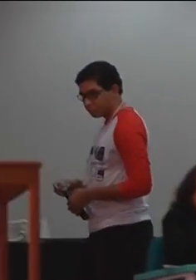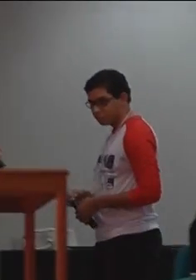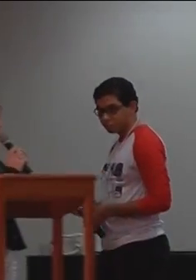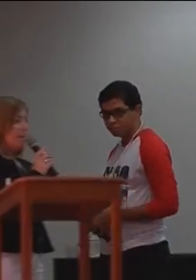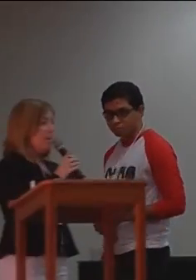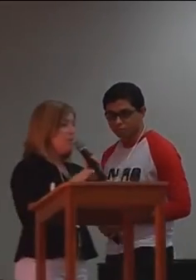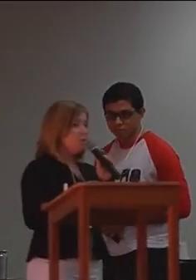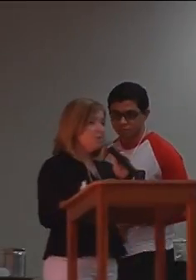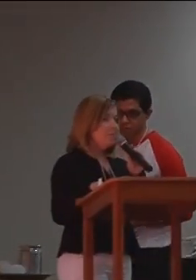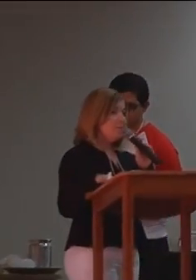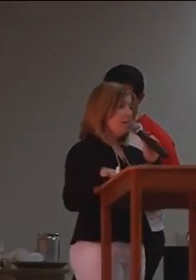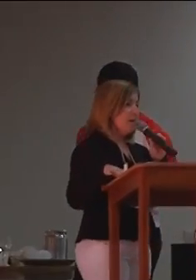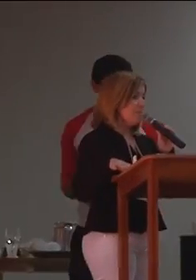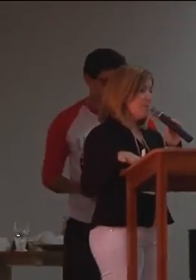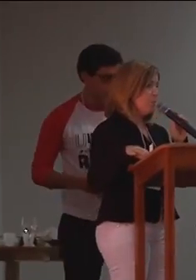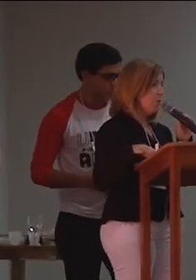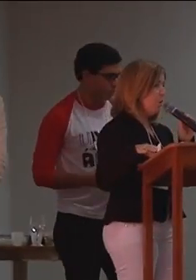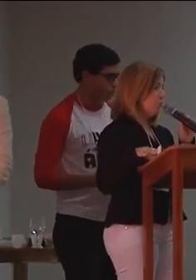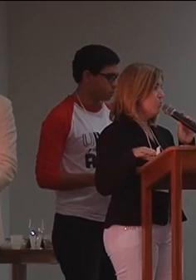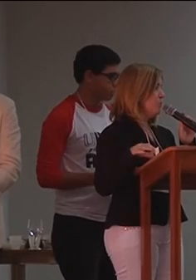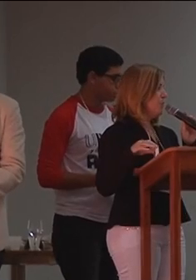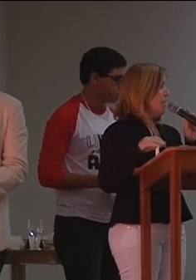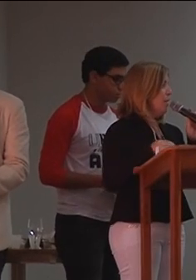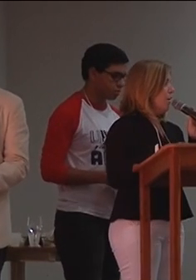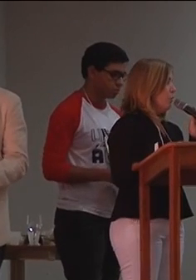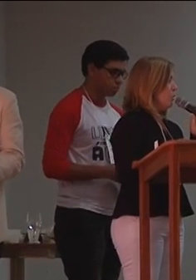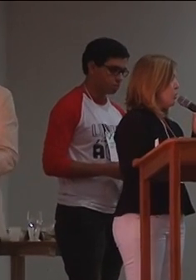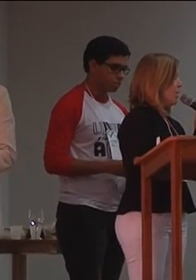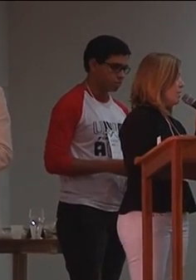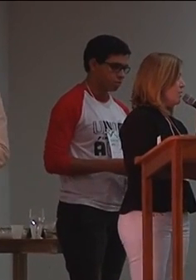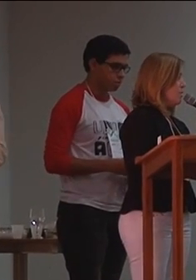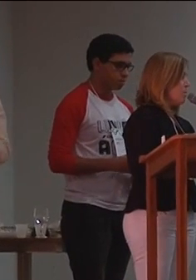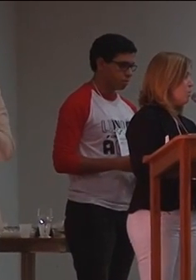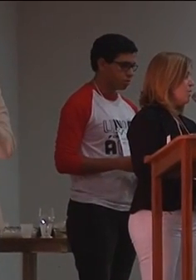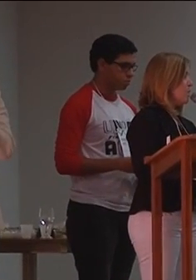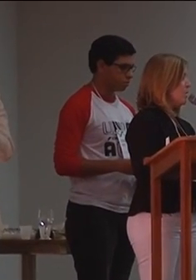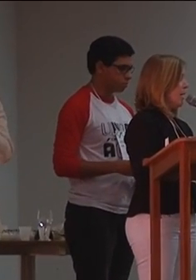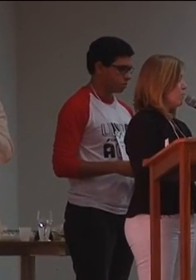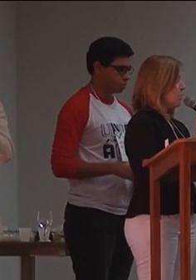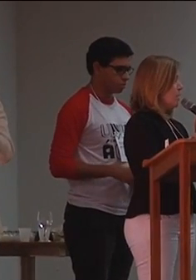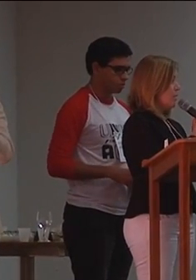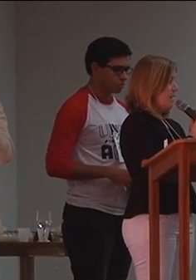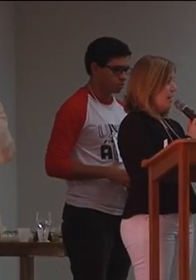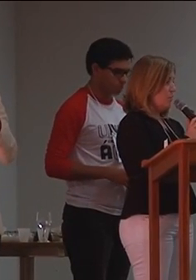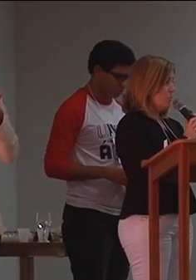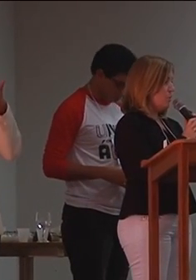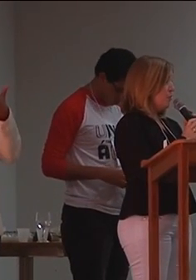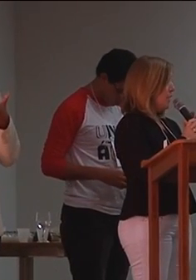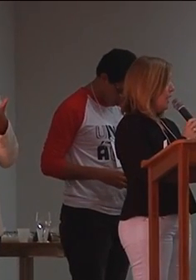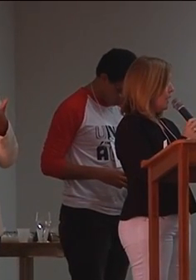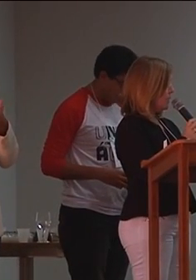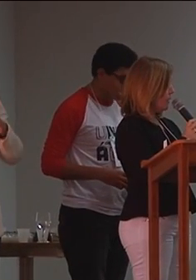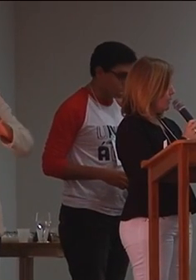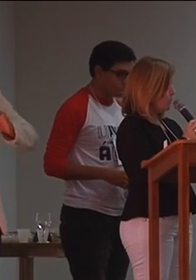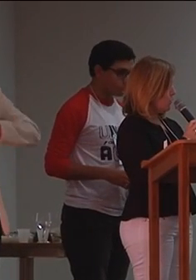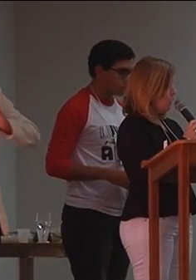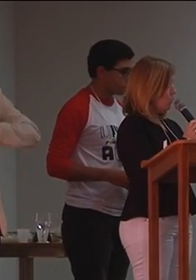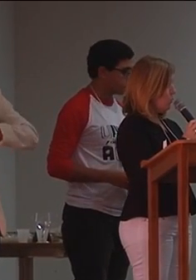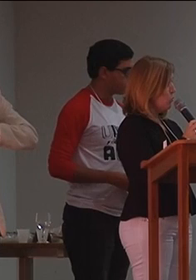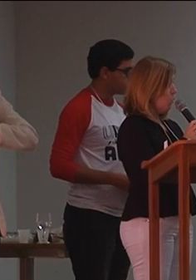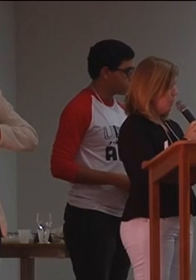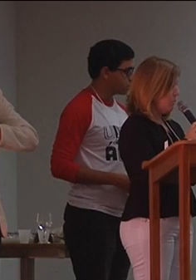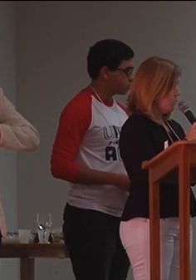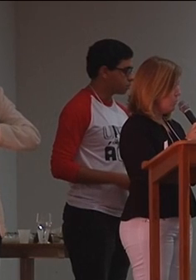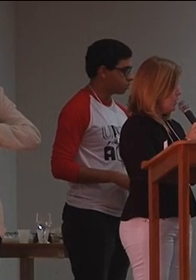Bem, antes de encerrar esse bloco, eu gostaria de solicitar aos candidatos que fiquem atentos